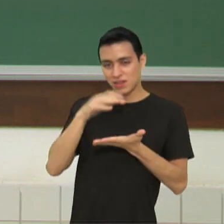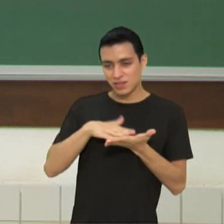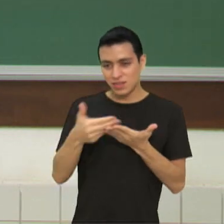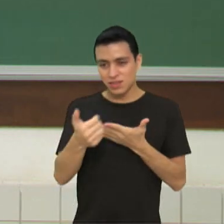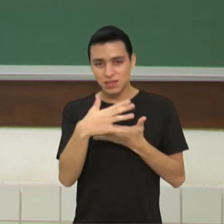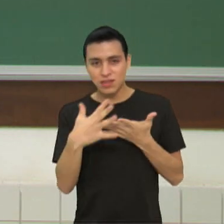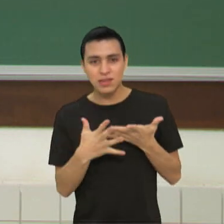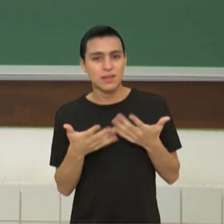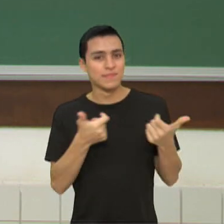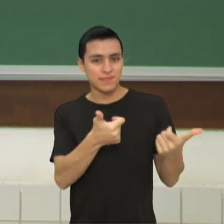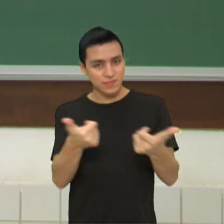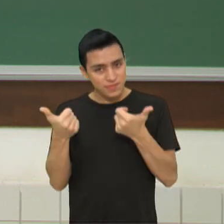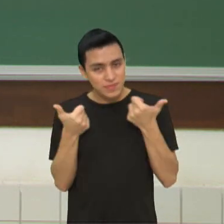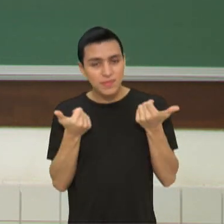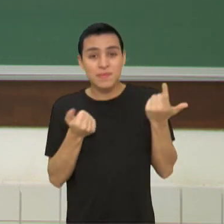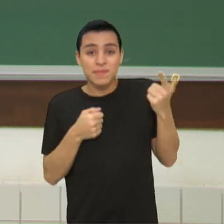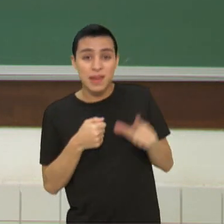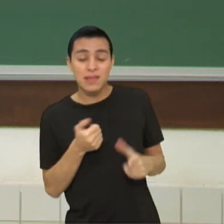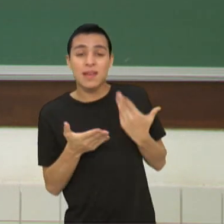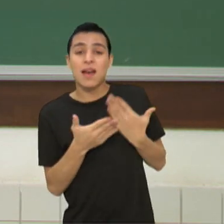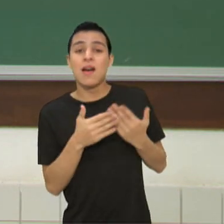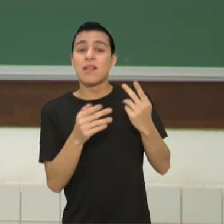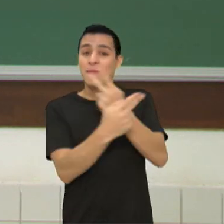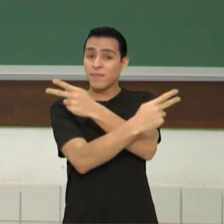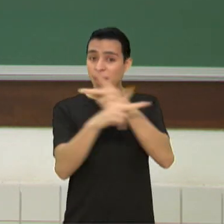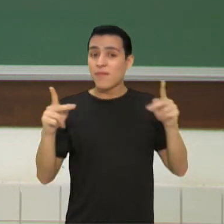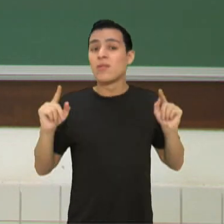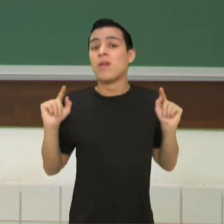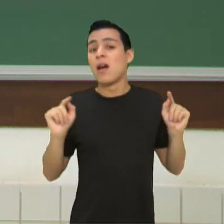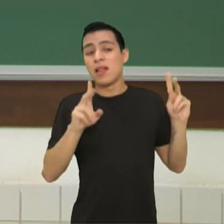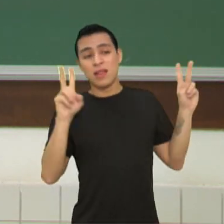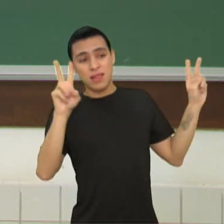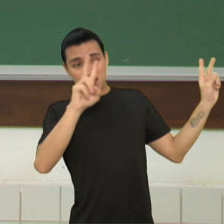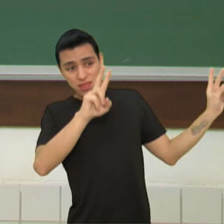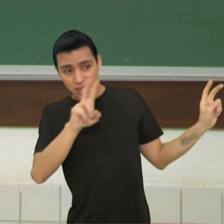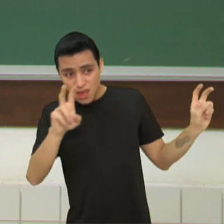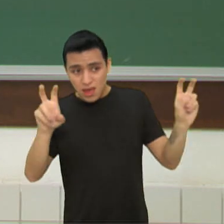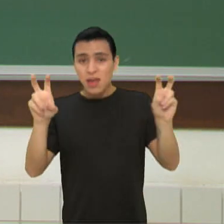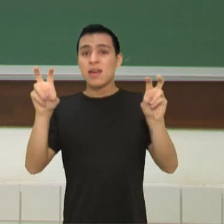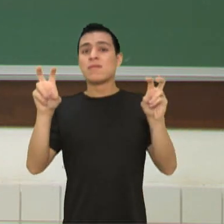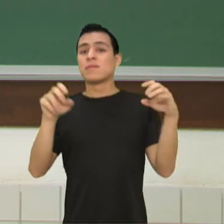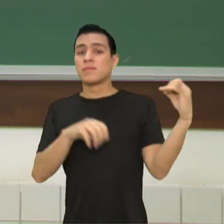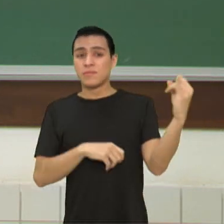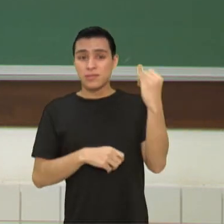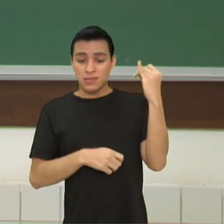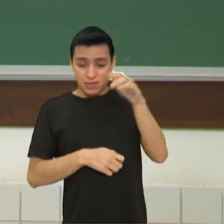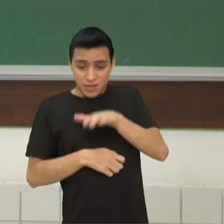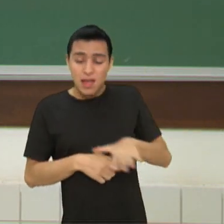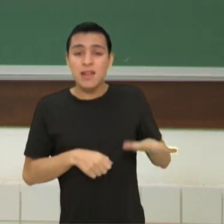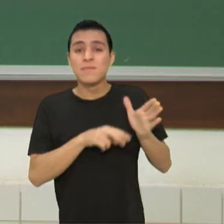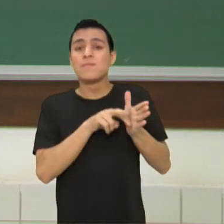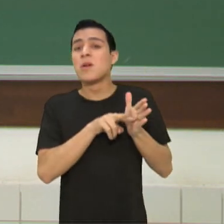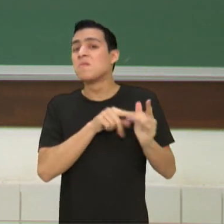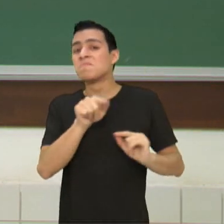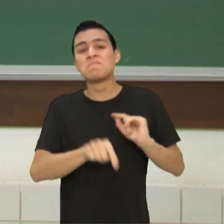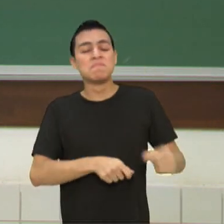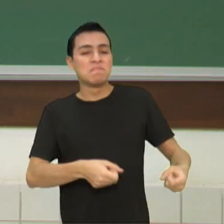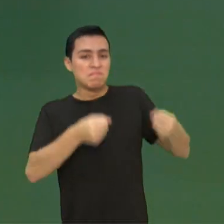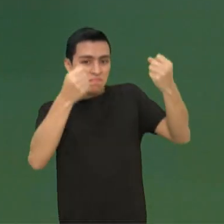para Libras. Mais uma aula para vocês sobre um tema bem importante da Biologia. O que nós vamos falar